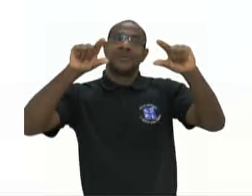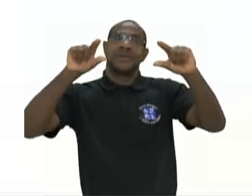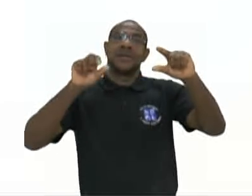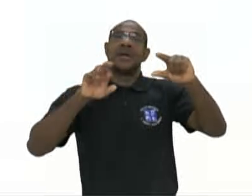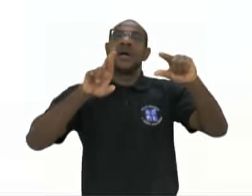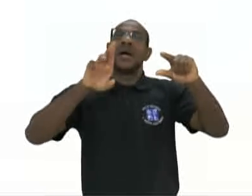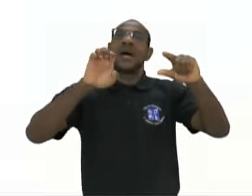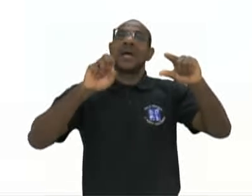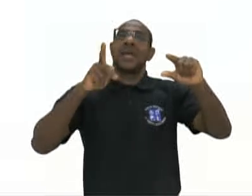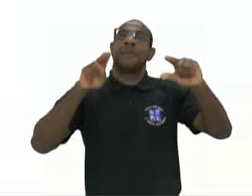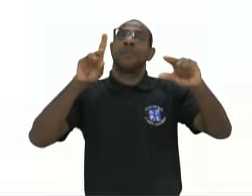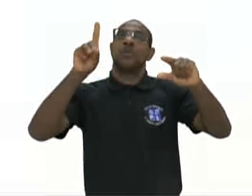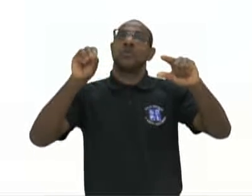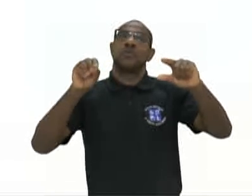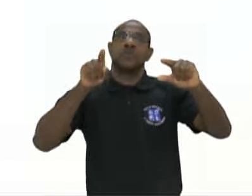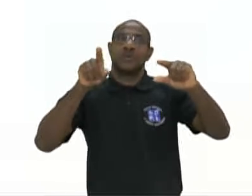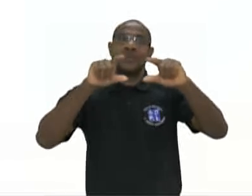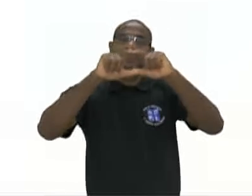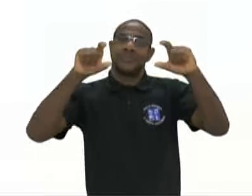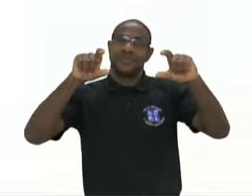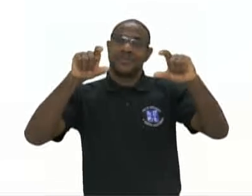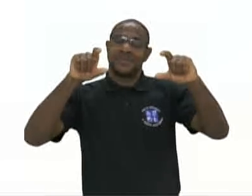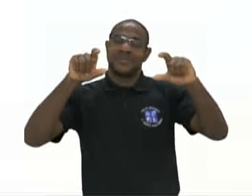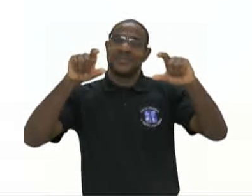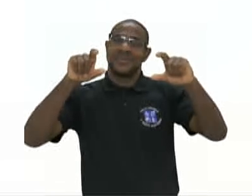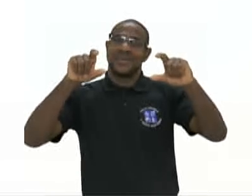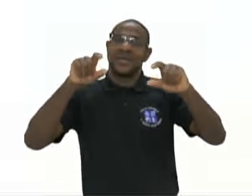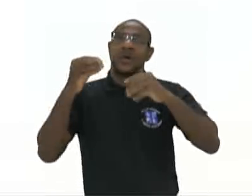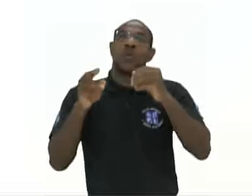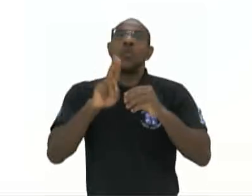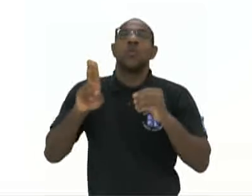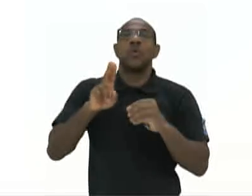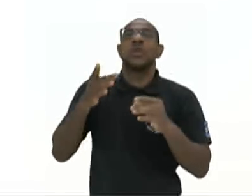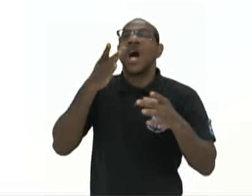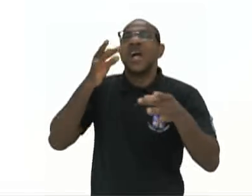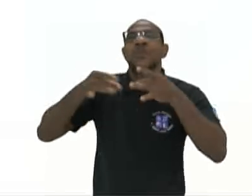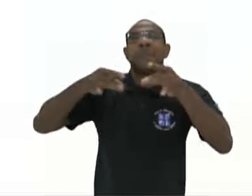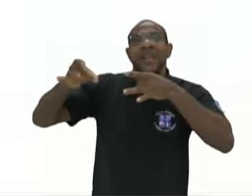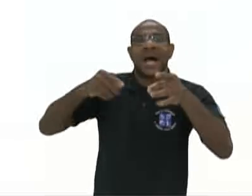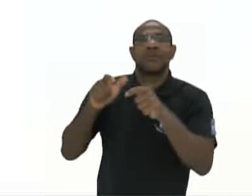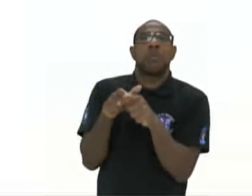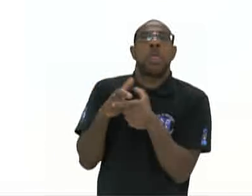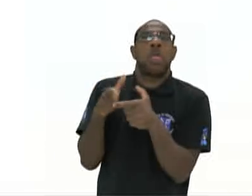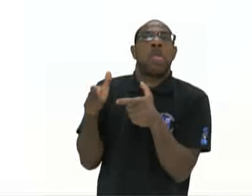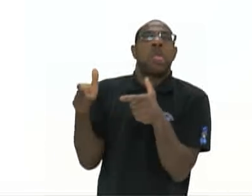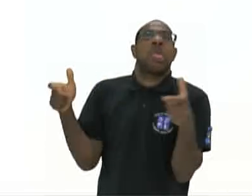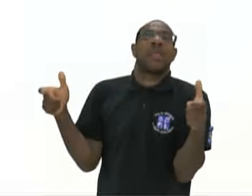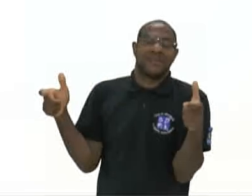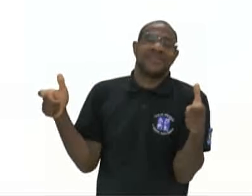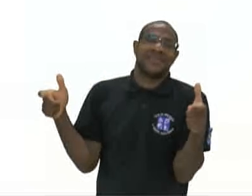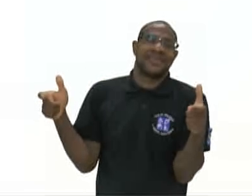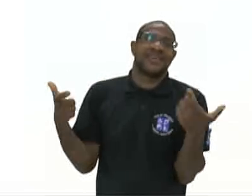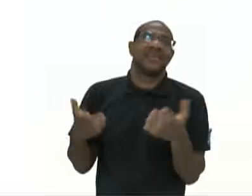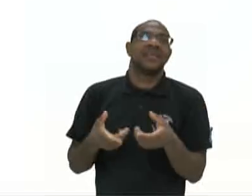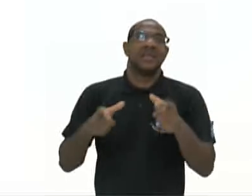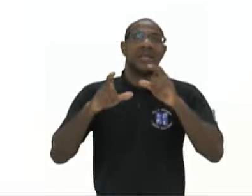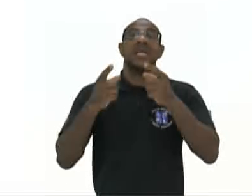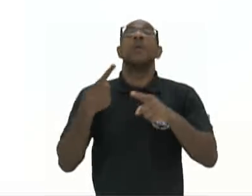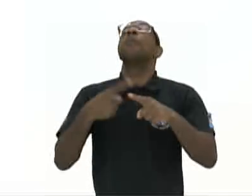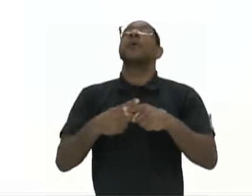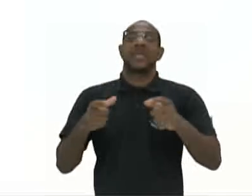ao uso indiscriminado cada vez maior do plástico e colocam o porquê. Mesmo sabendo, tá